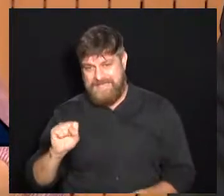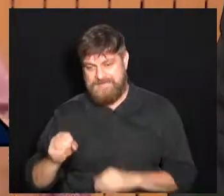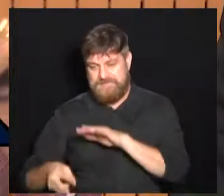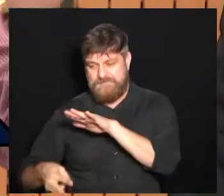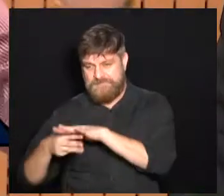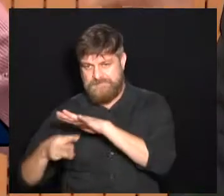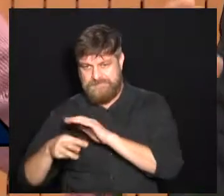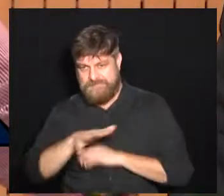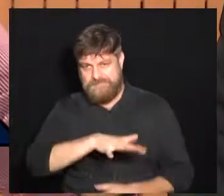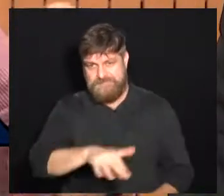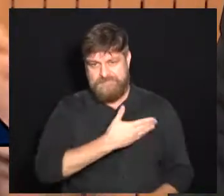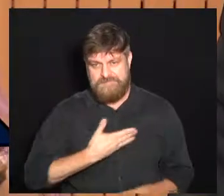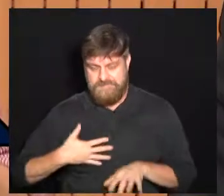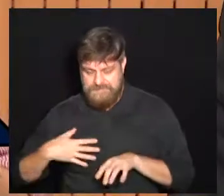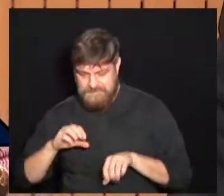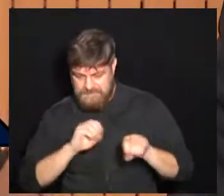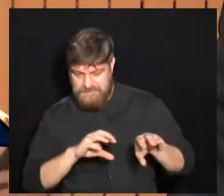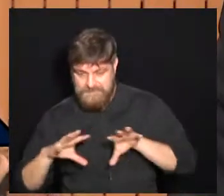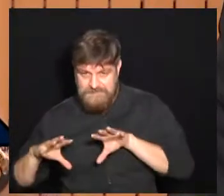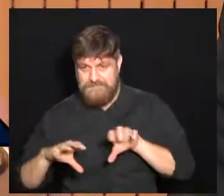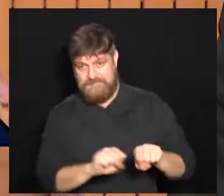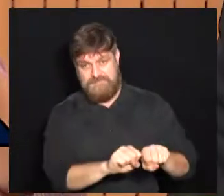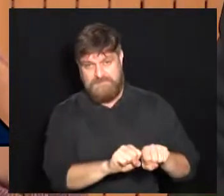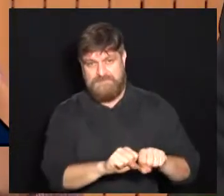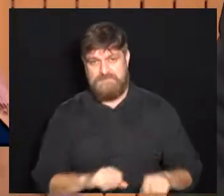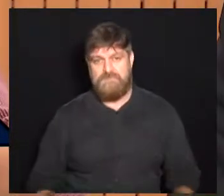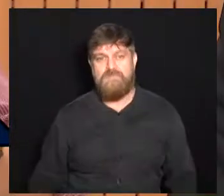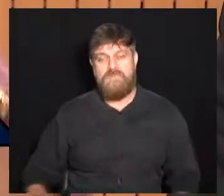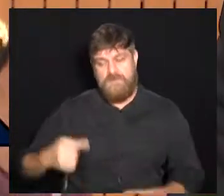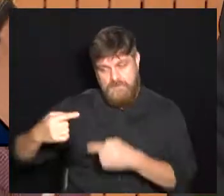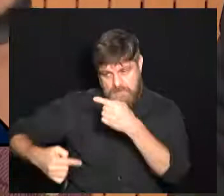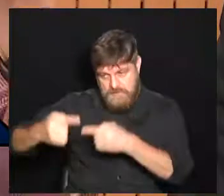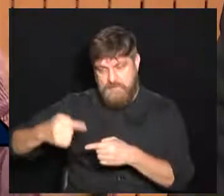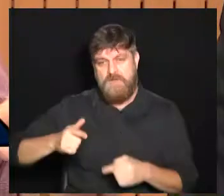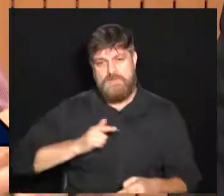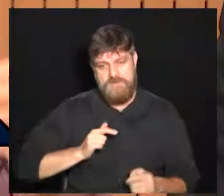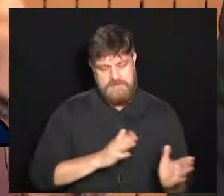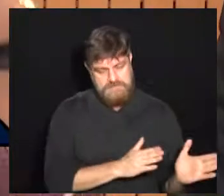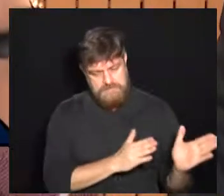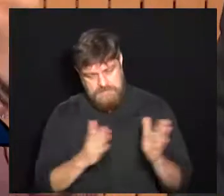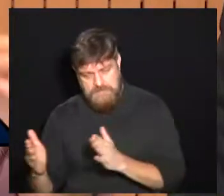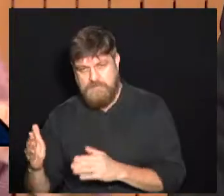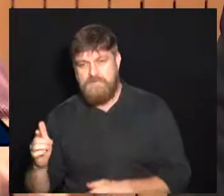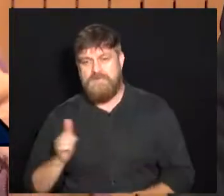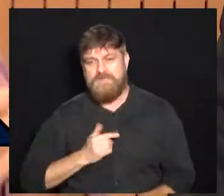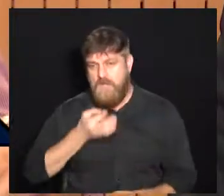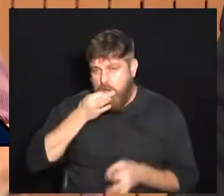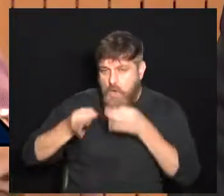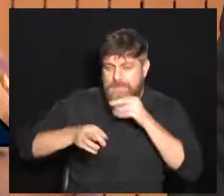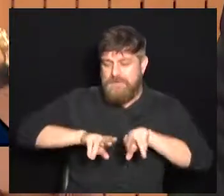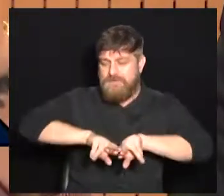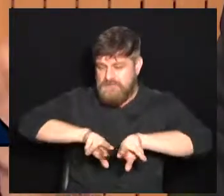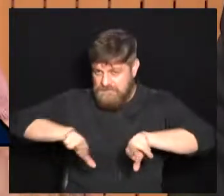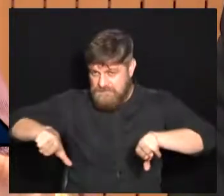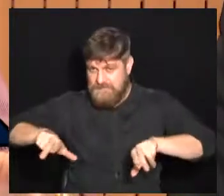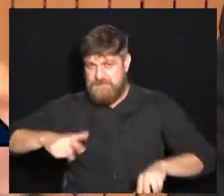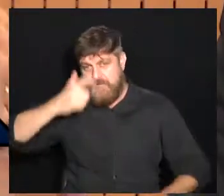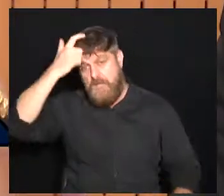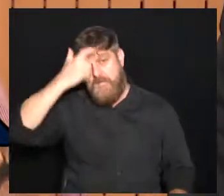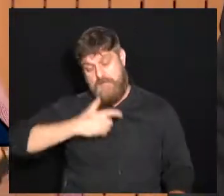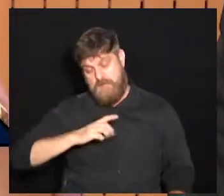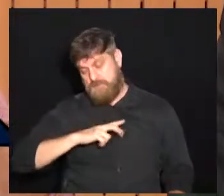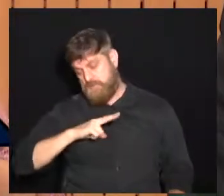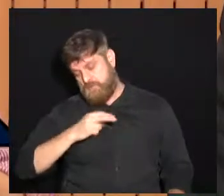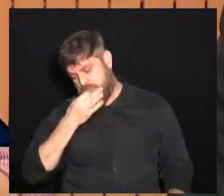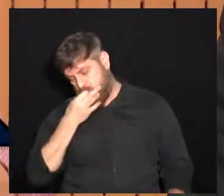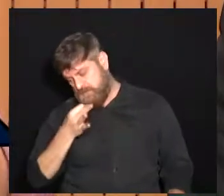na discussão da educação, da saúde, etc. Esse debate existe, existem posições diferentes nessa casa, eu mesmo tenho a minha